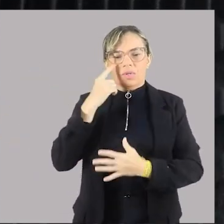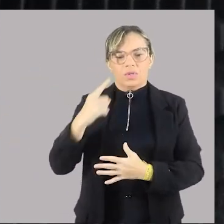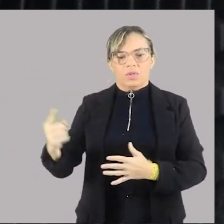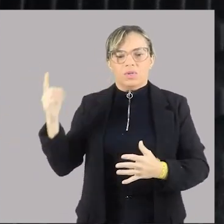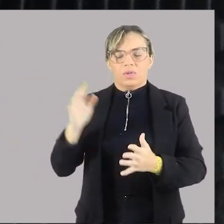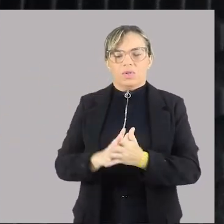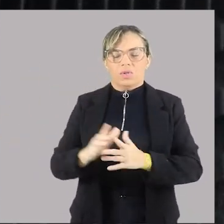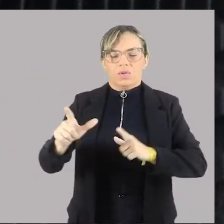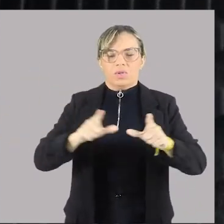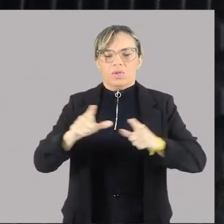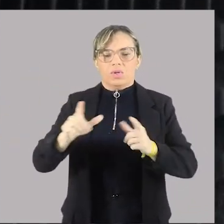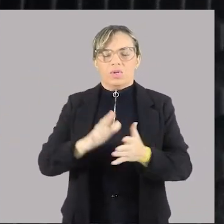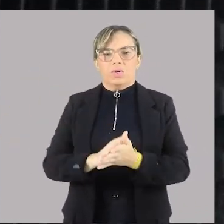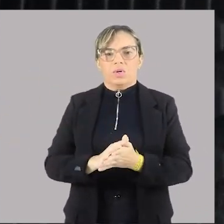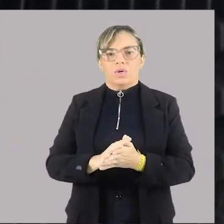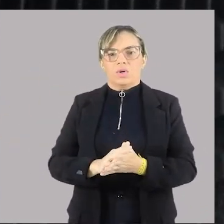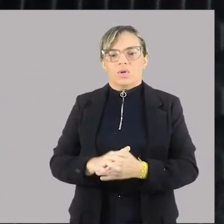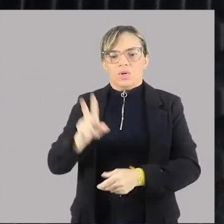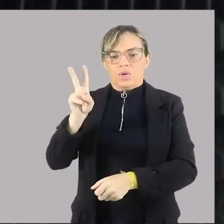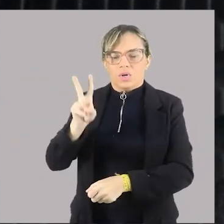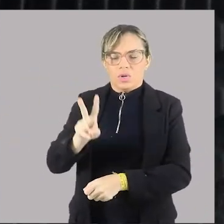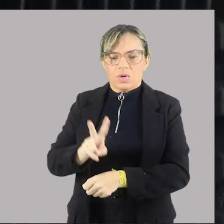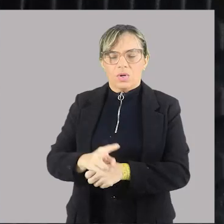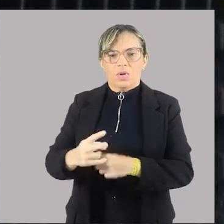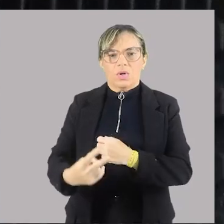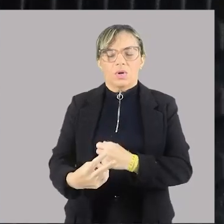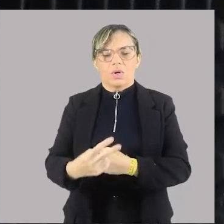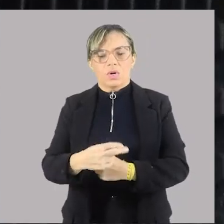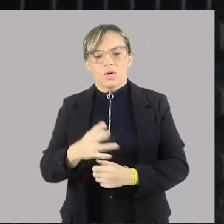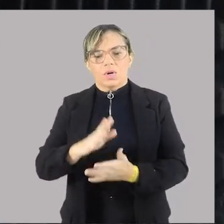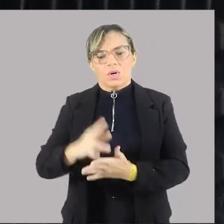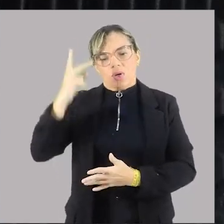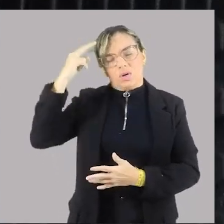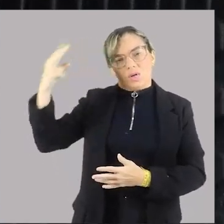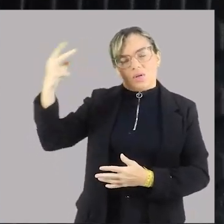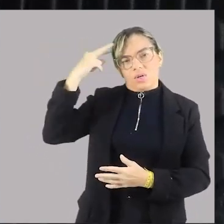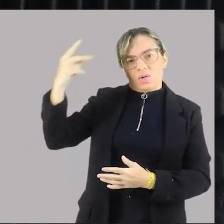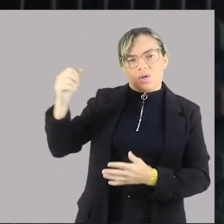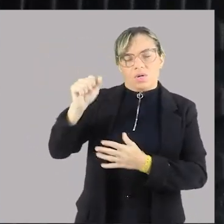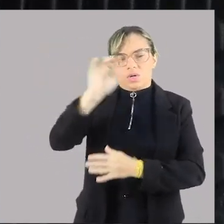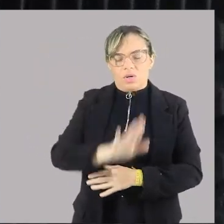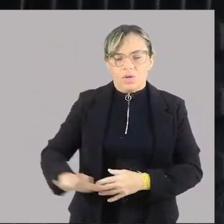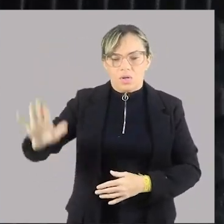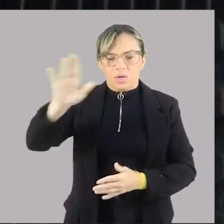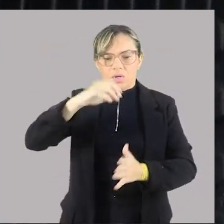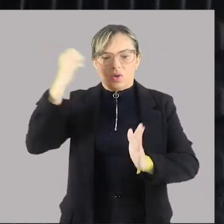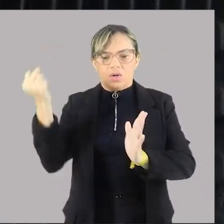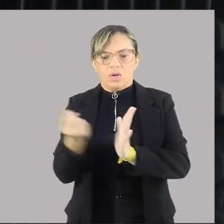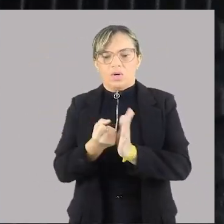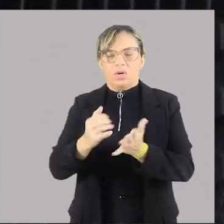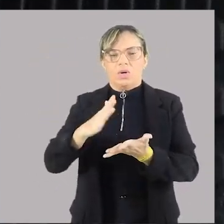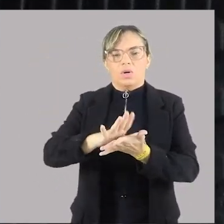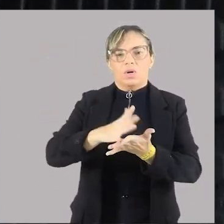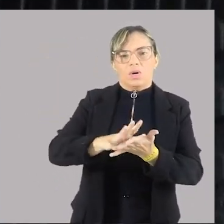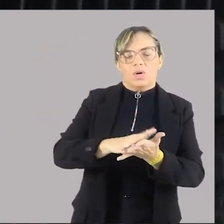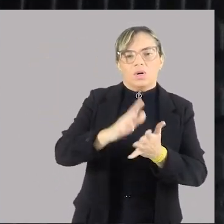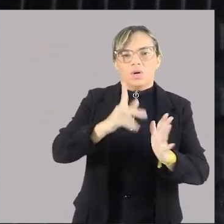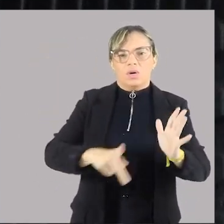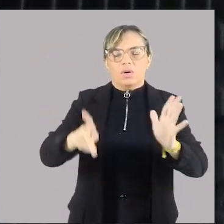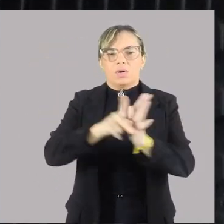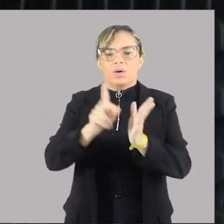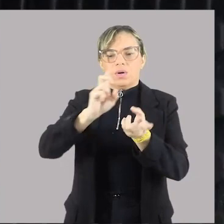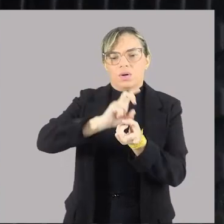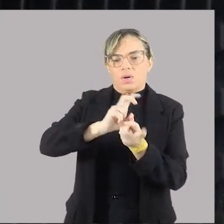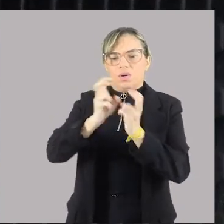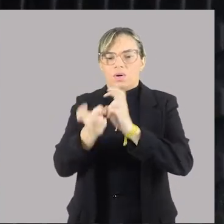Proteção Histórico-Artístico Nacional para poder fazer o tombamento do samba, como fez o tombamento da própria capoeira,